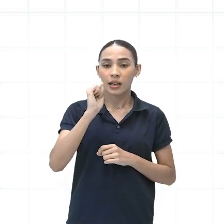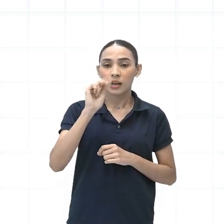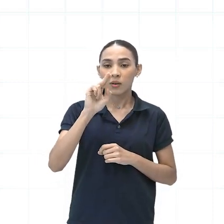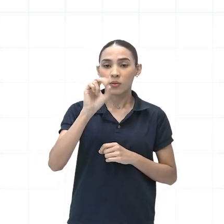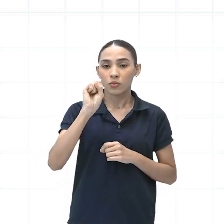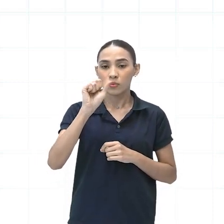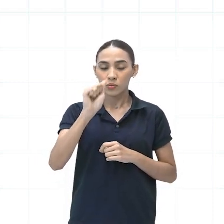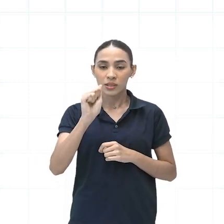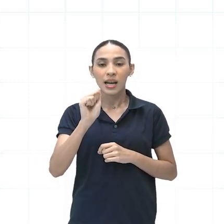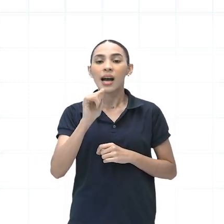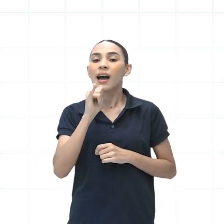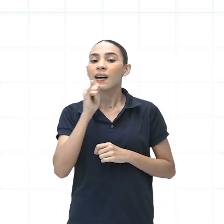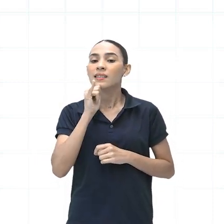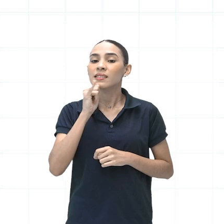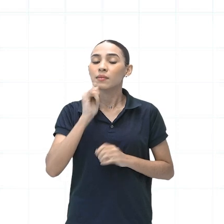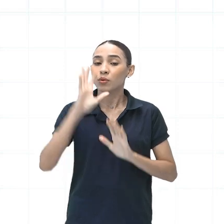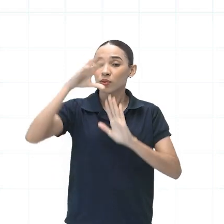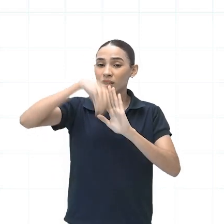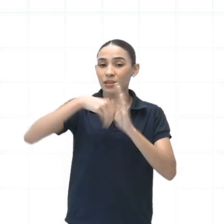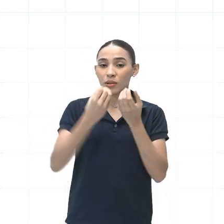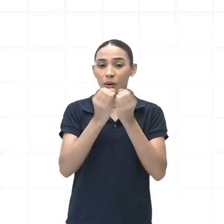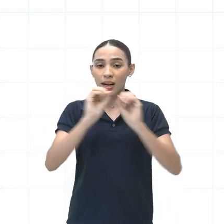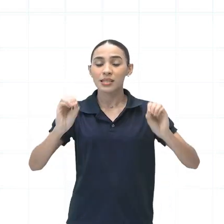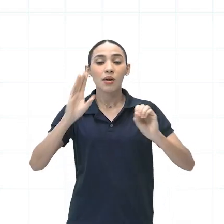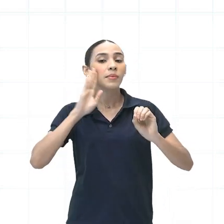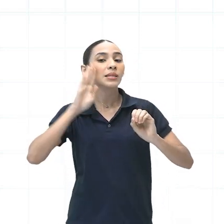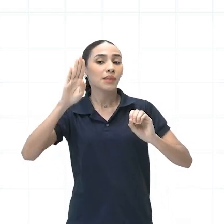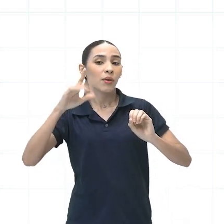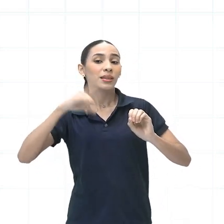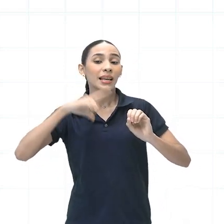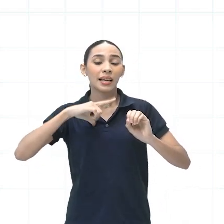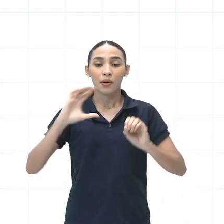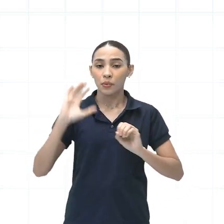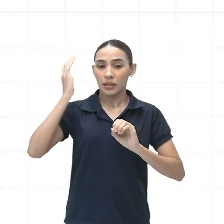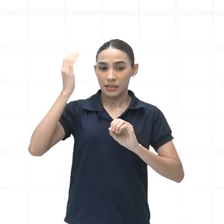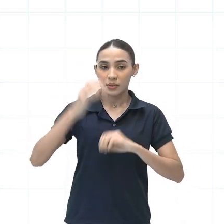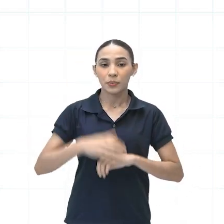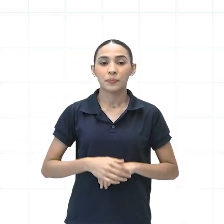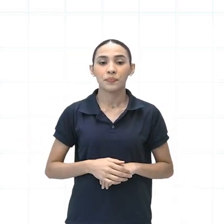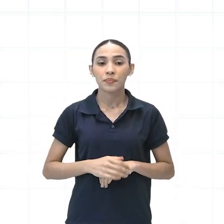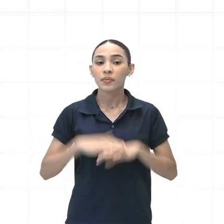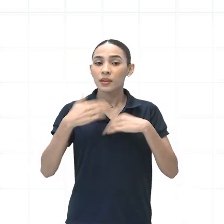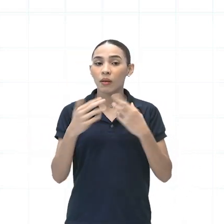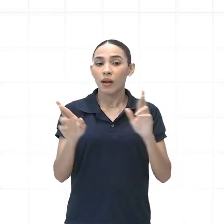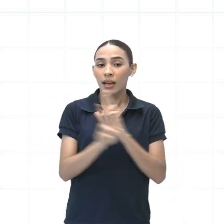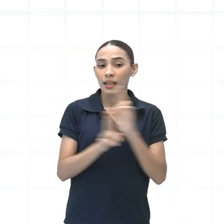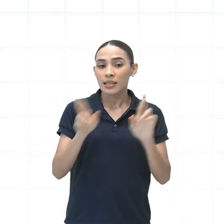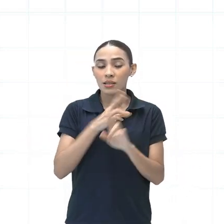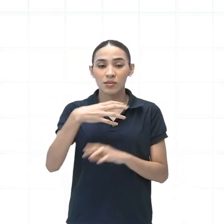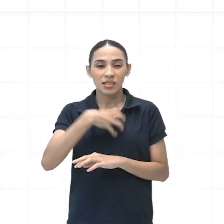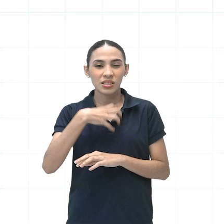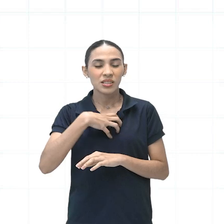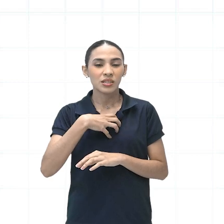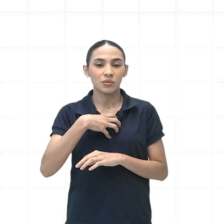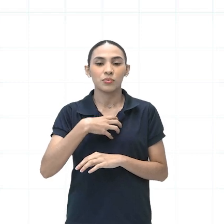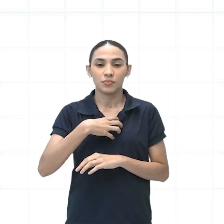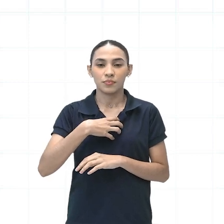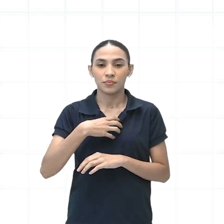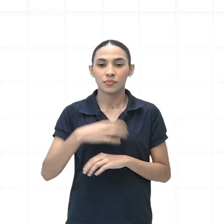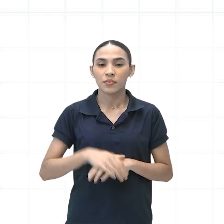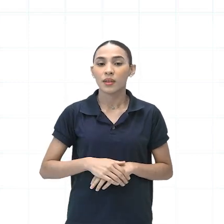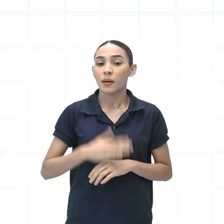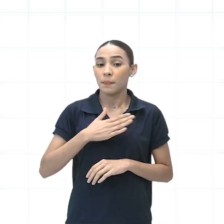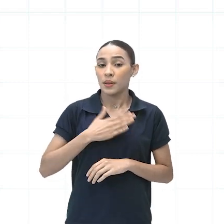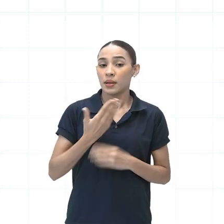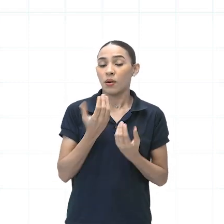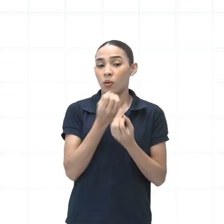que algo expresso na minha oração principal tenha acontecido, né? Então, a relação de sentido é mais ou menos essa. A